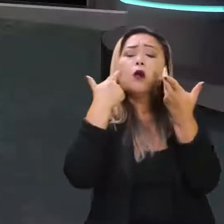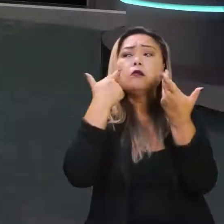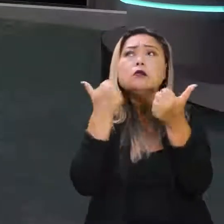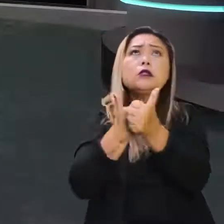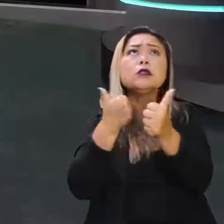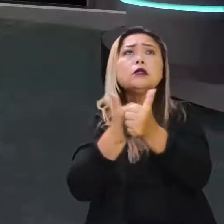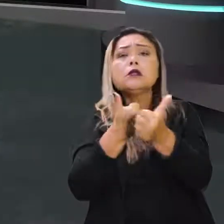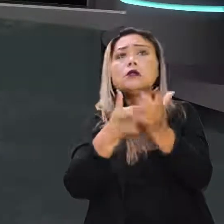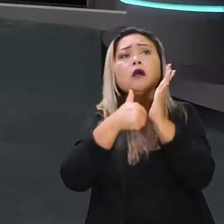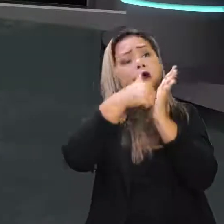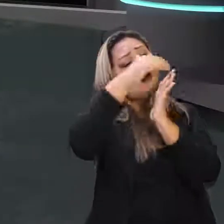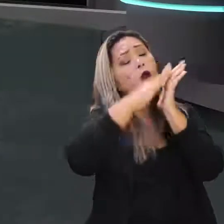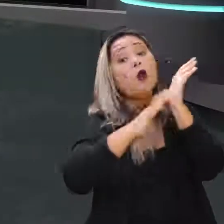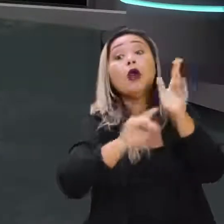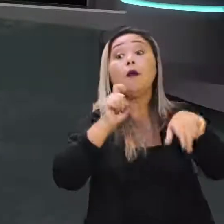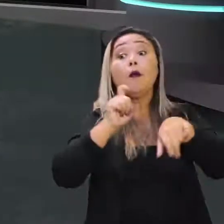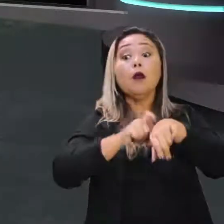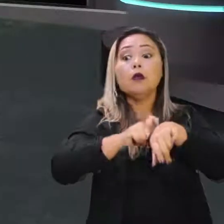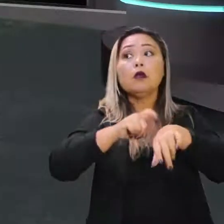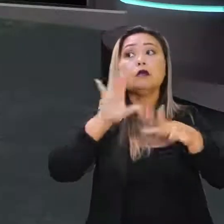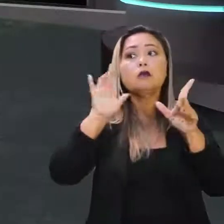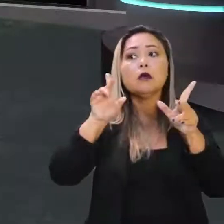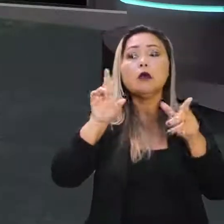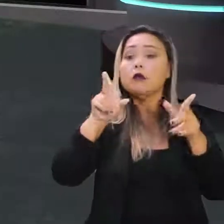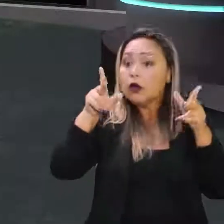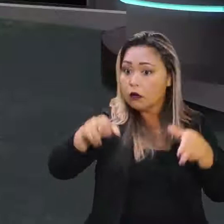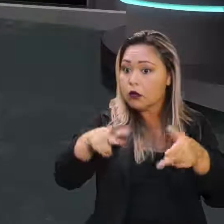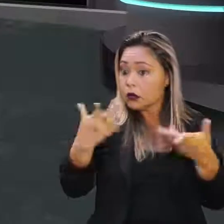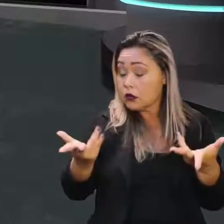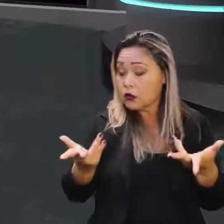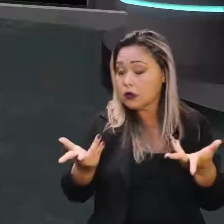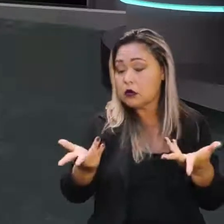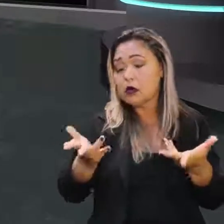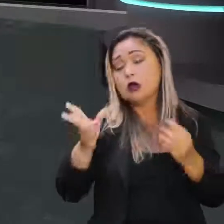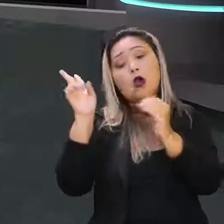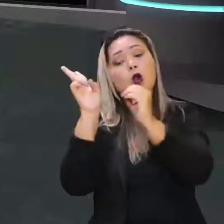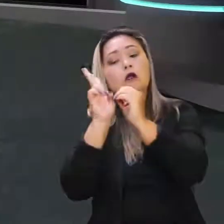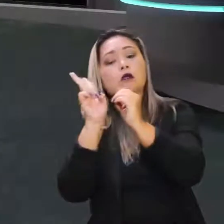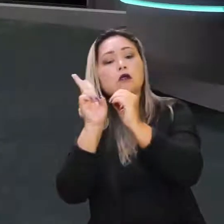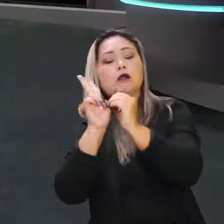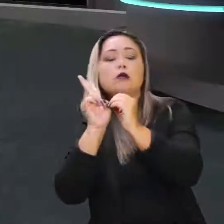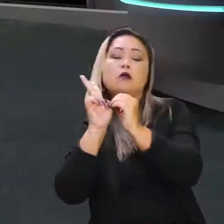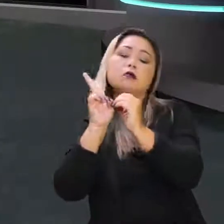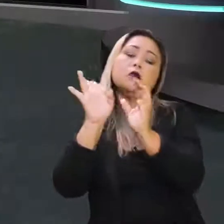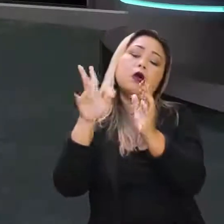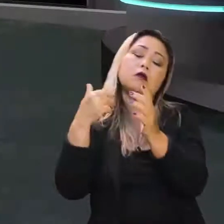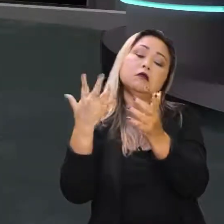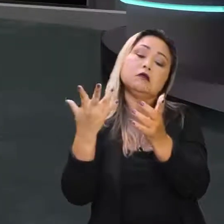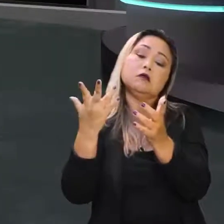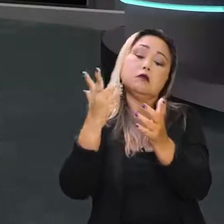ali naquela obra esse momento aí. Mas será que realmente foi assim? Os indígenas estavam tão...